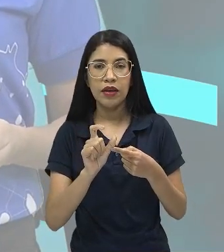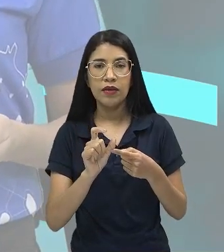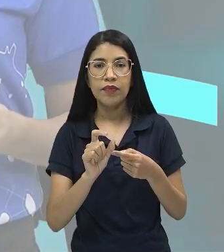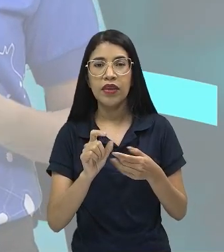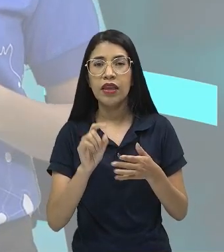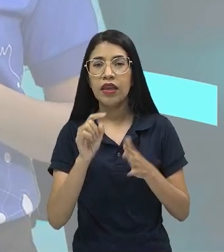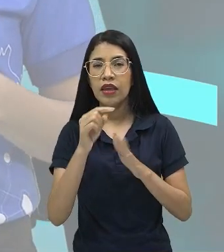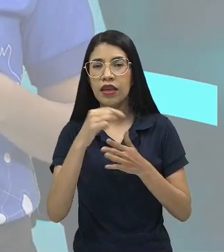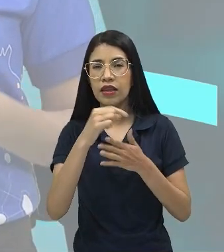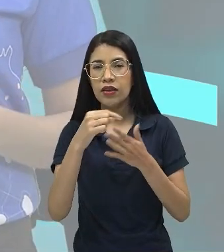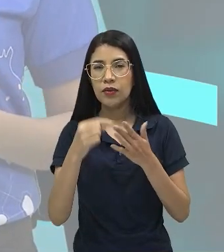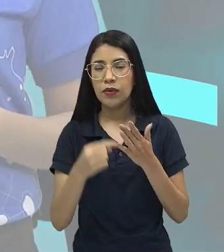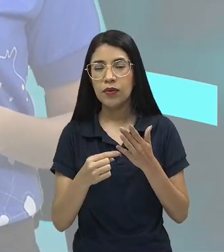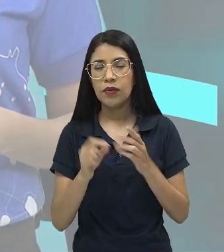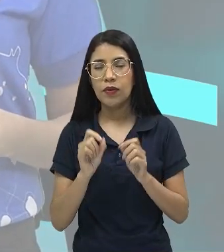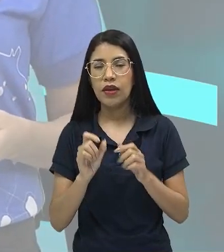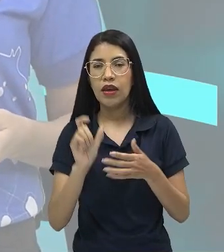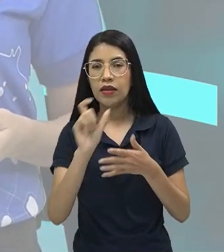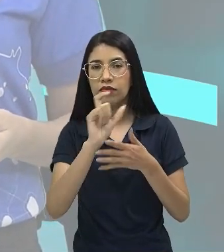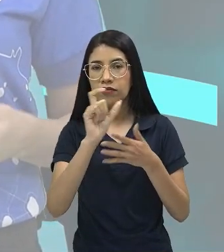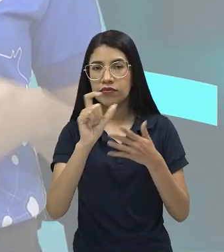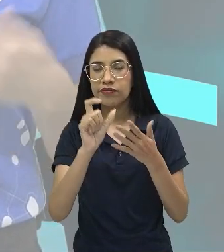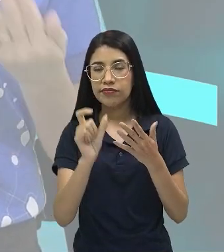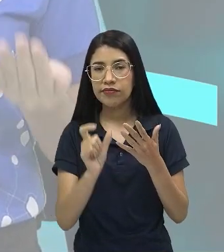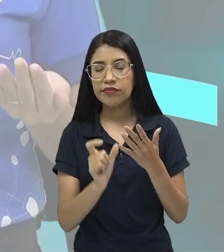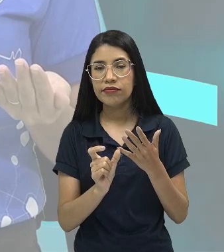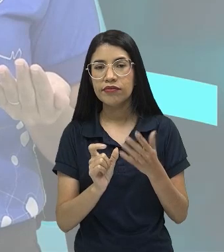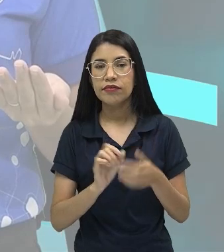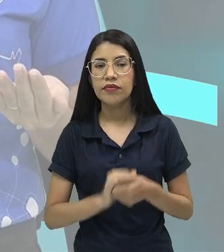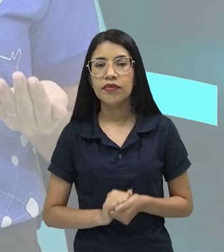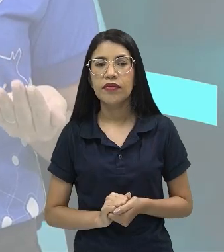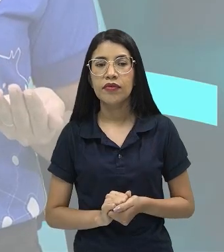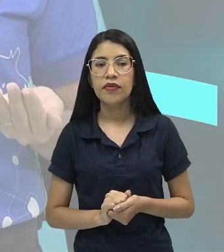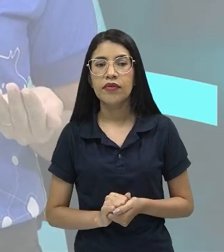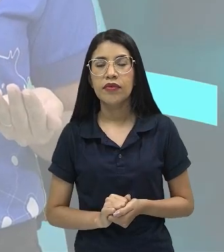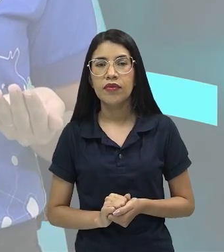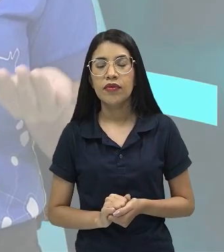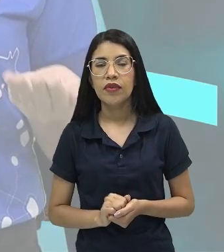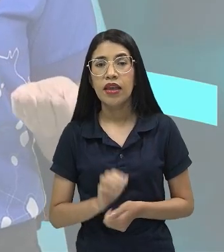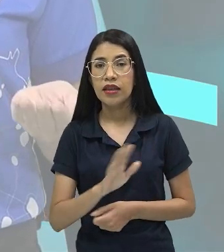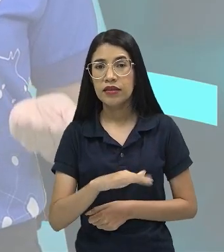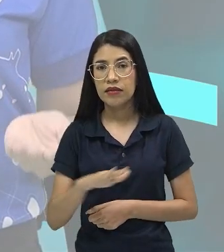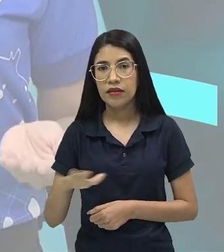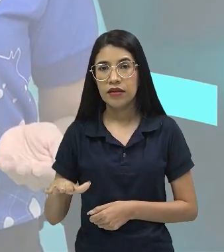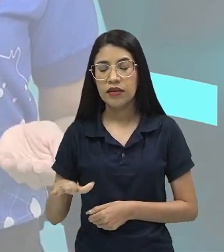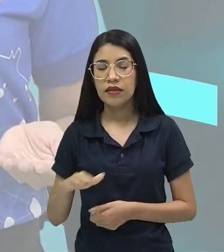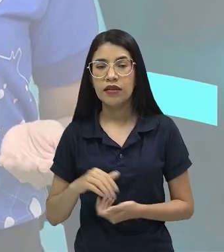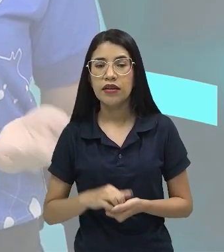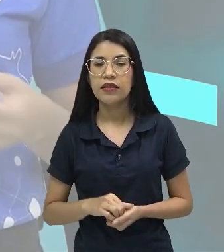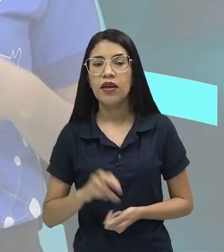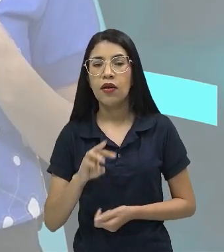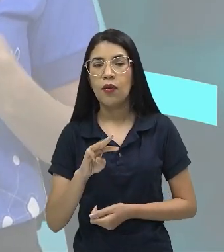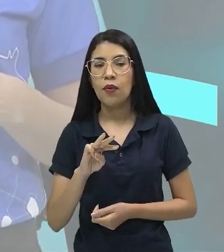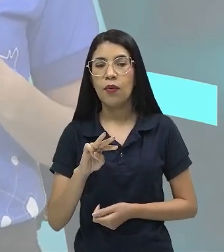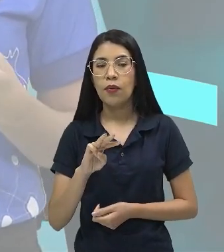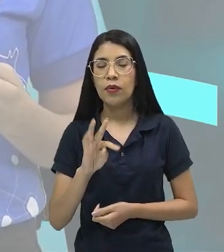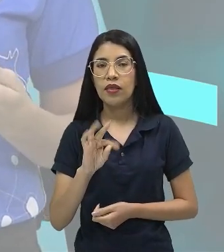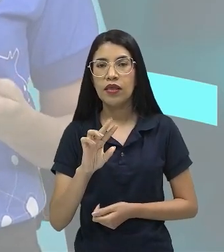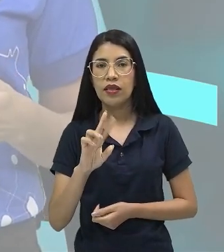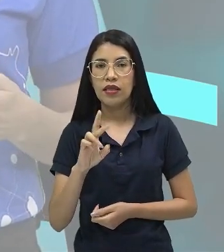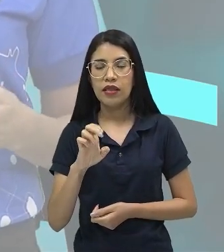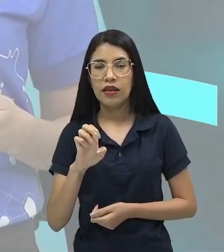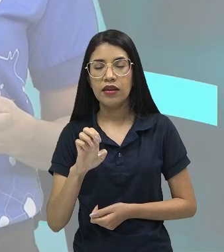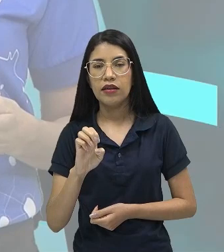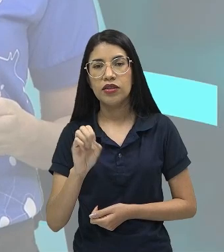demais são todos do plural. The children, que é they, eles ou elas, we, nós, you, vocês, não